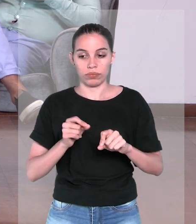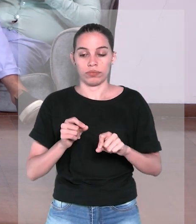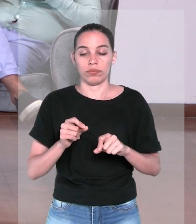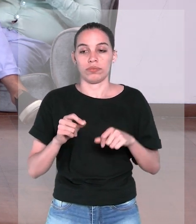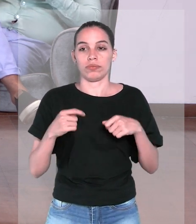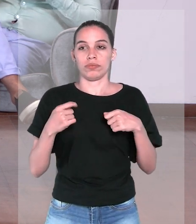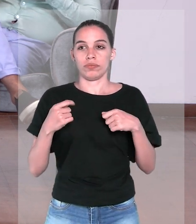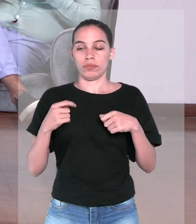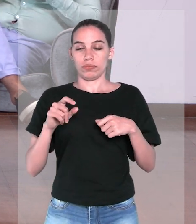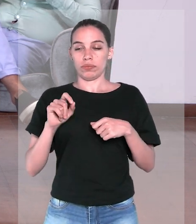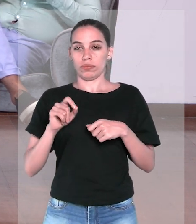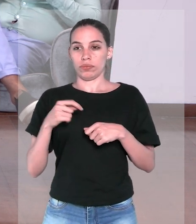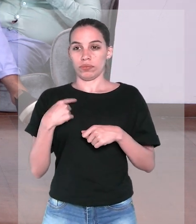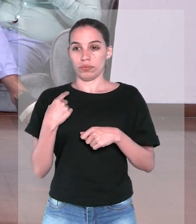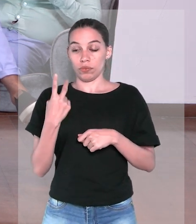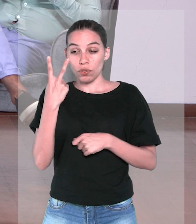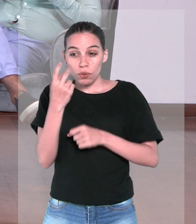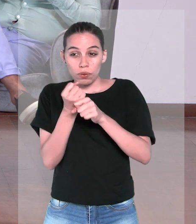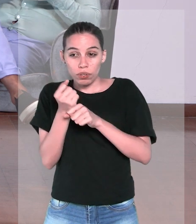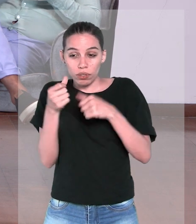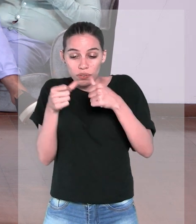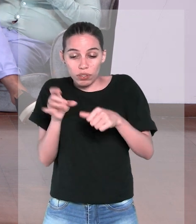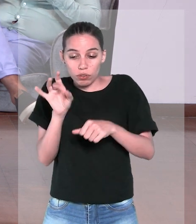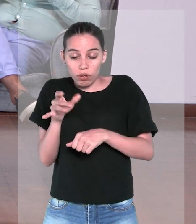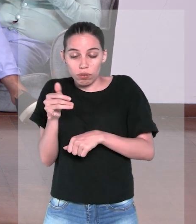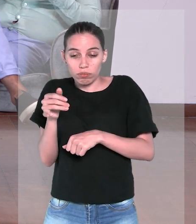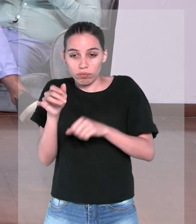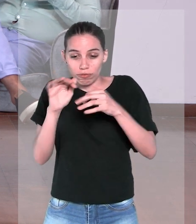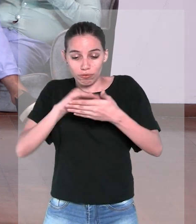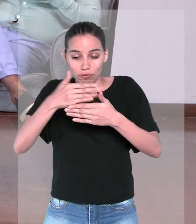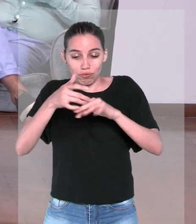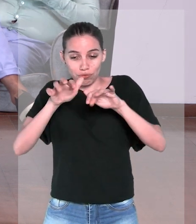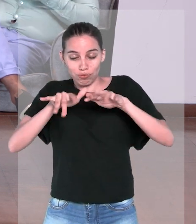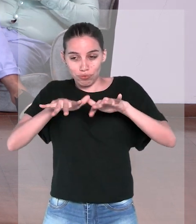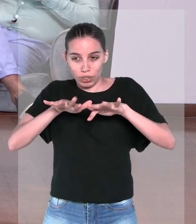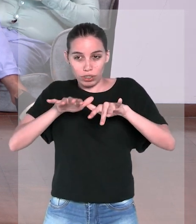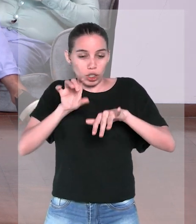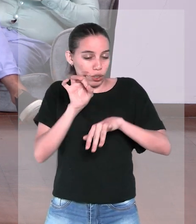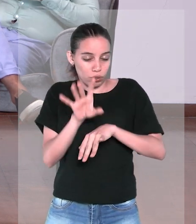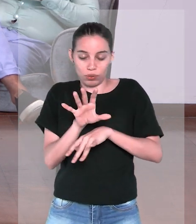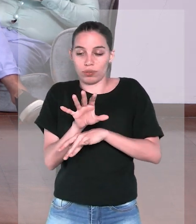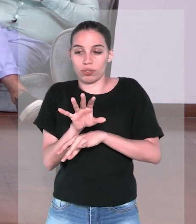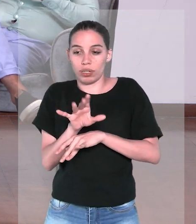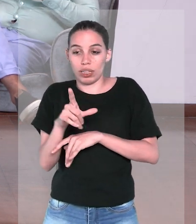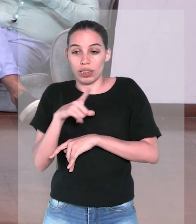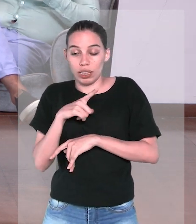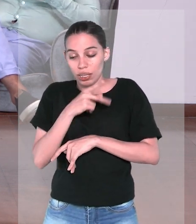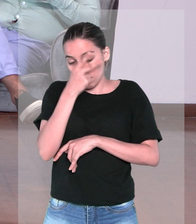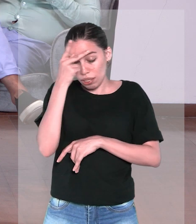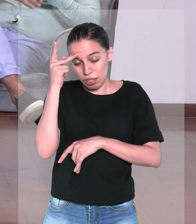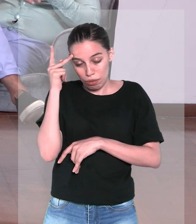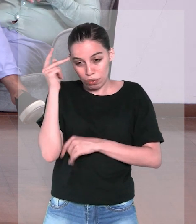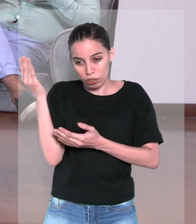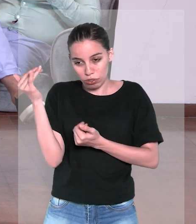telas, mas, diferentemente do que se podia imaginar, que era a ausência da tela e uma espécie à volta do face a face,